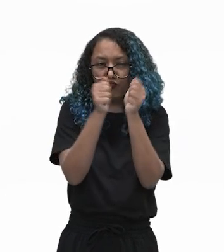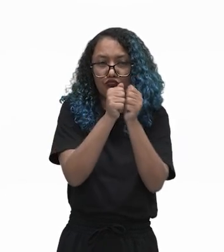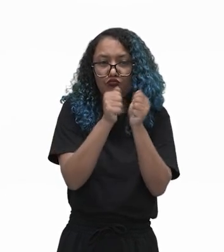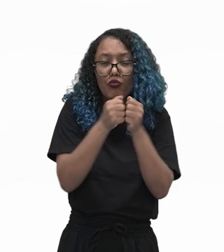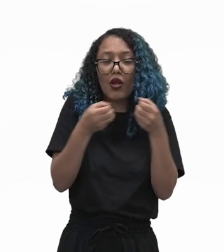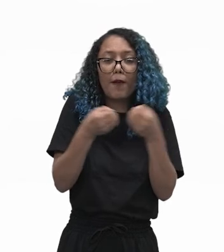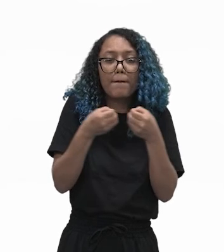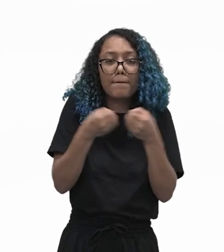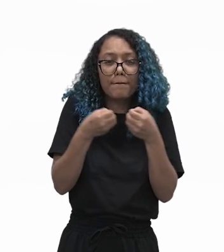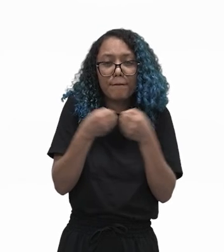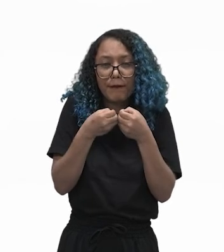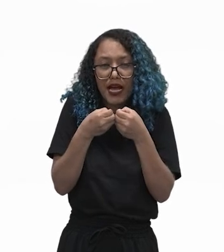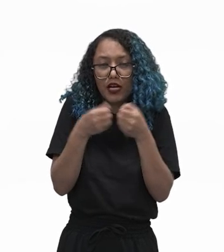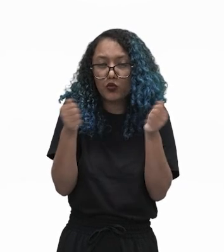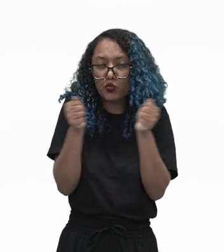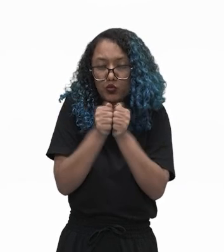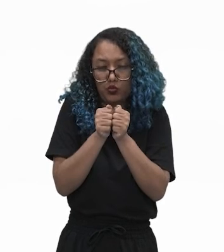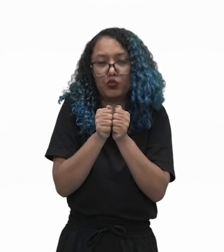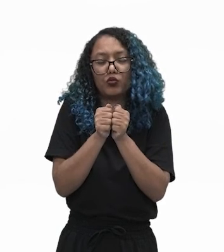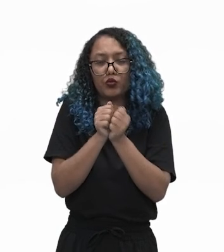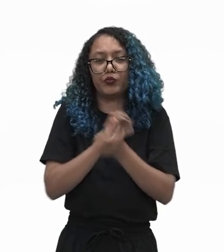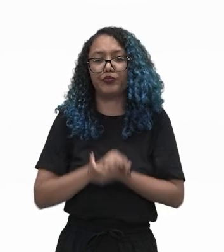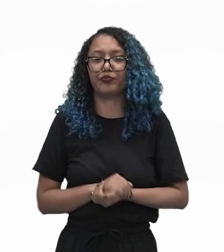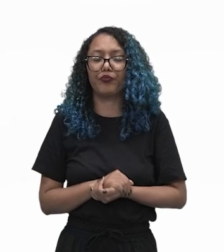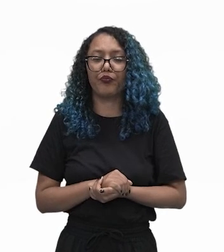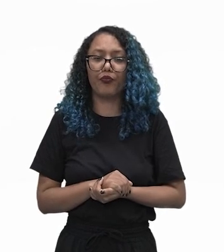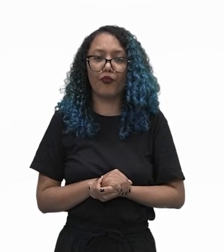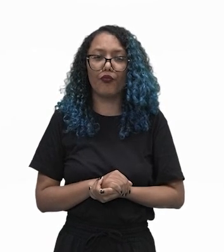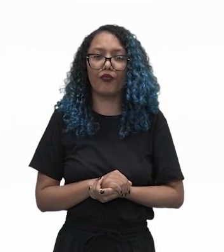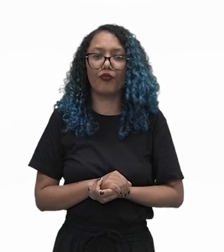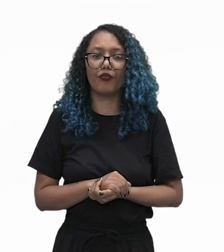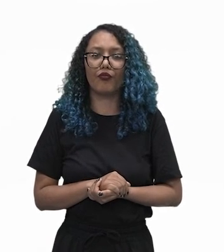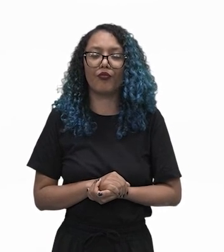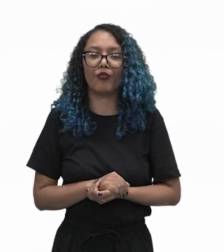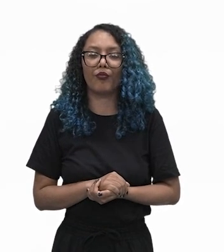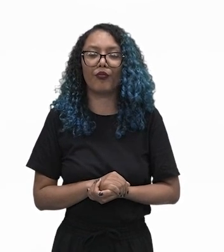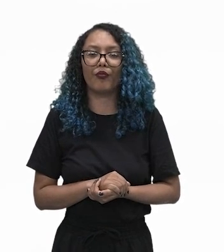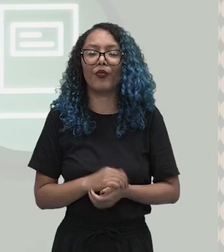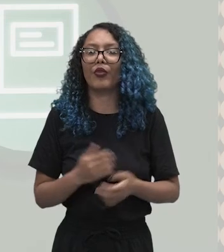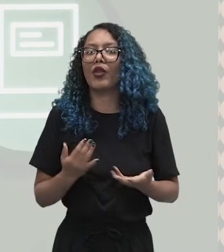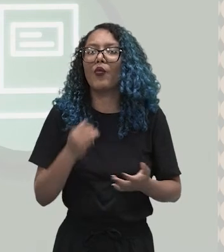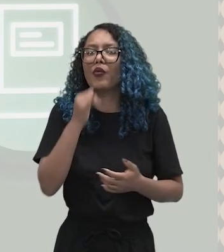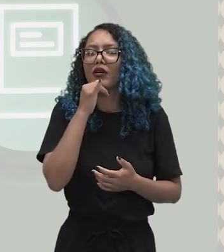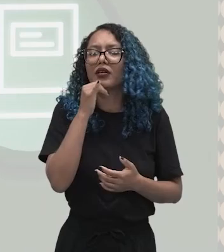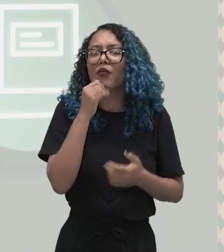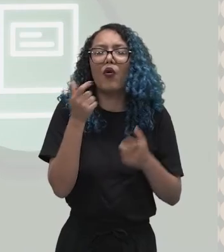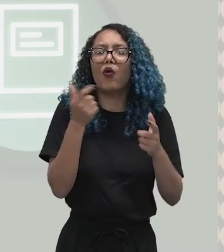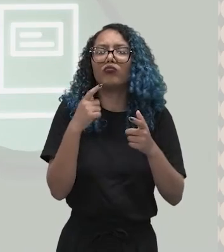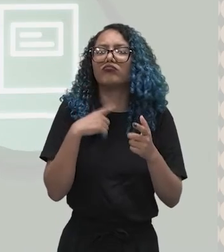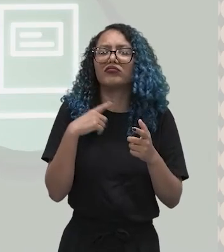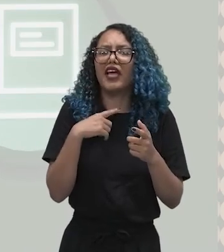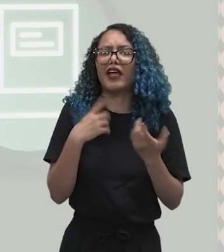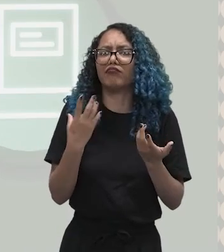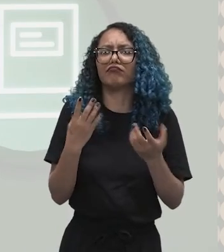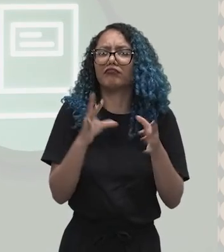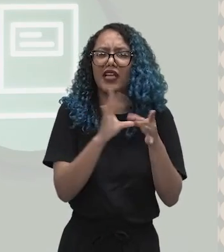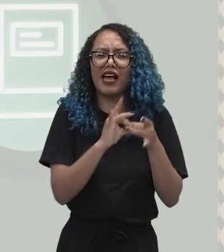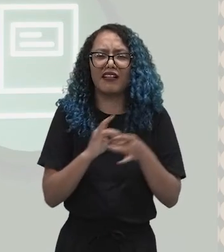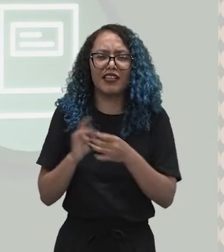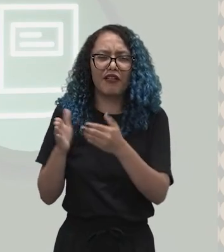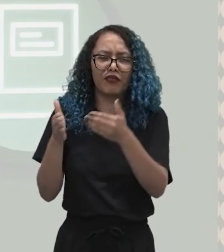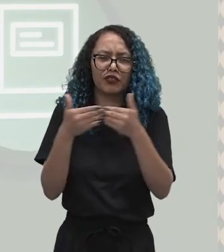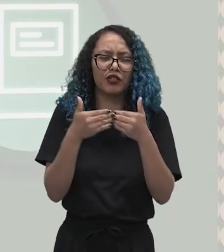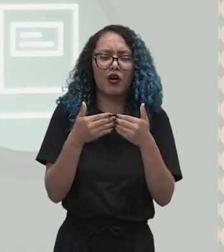das cadeias fechadas. E aí, onde é que a gente, por exemplo, vê uma cadeia fechada? Como é que eu sei que existe